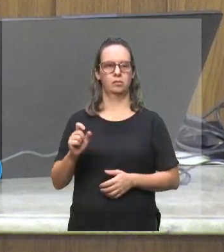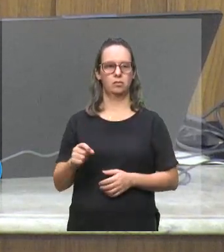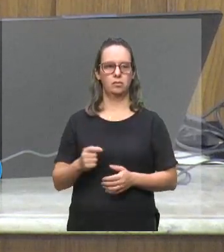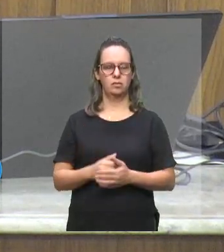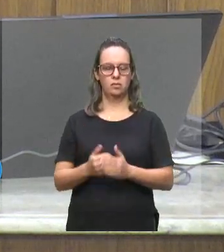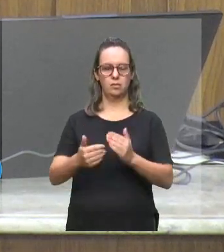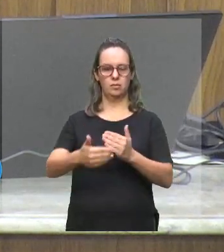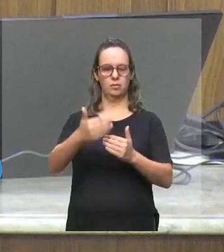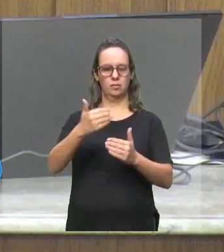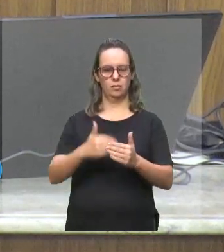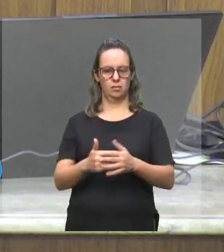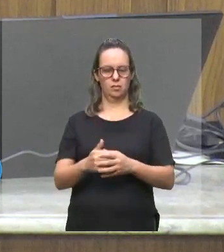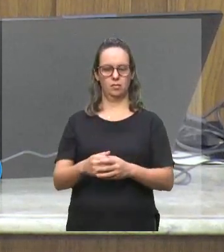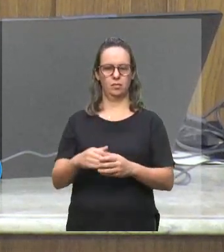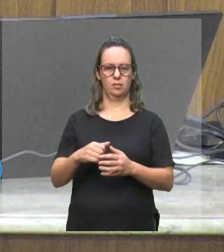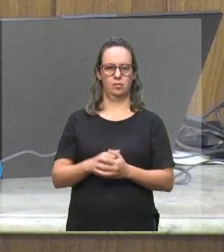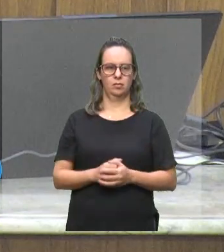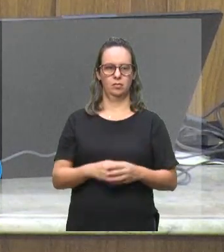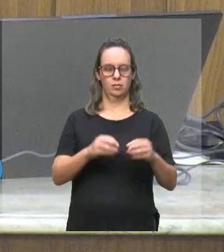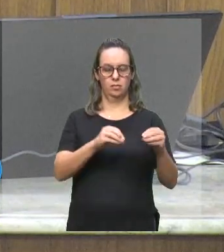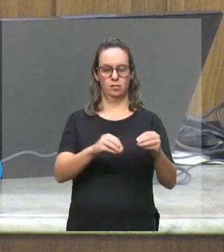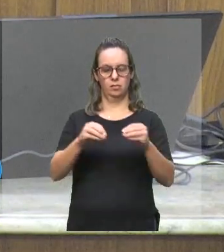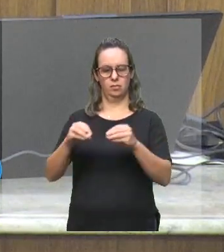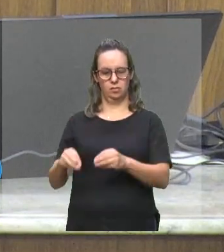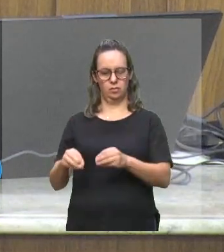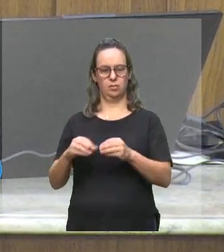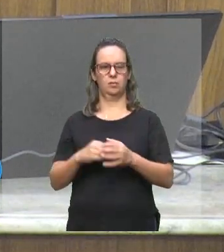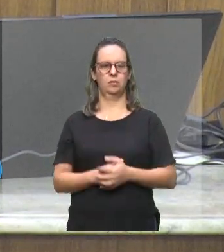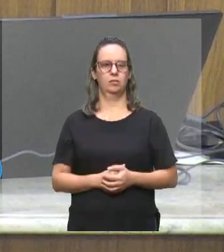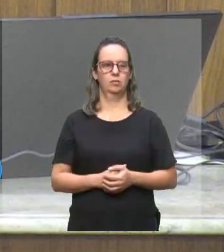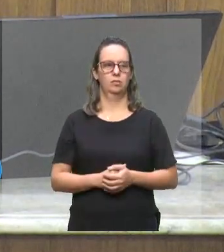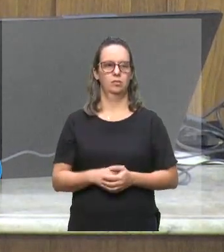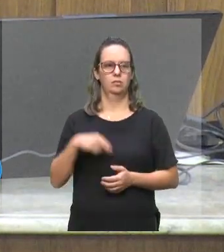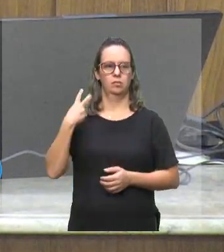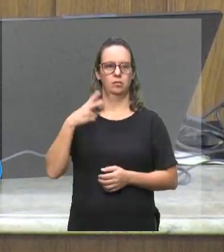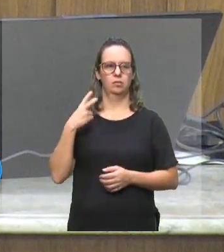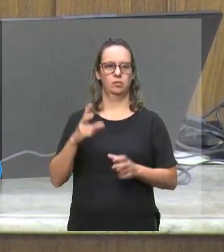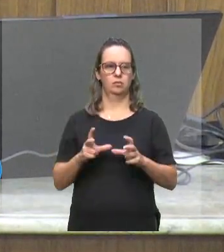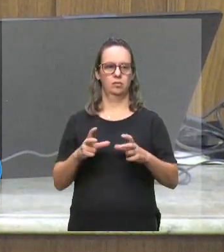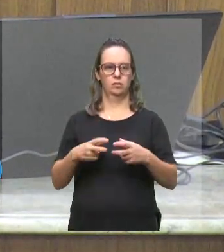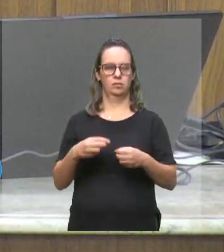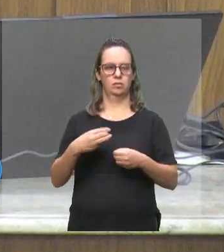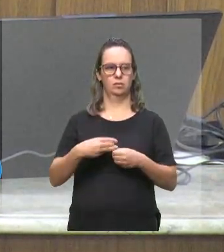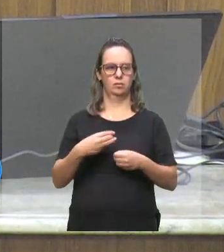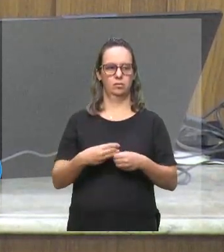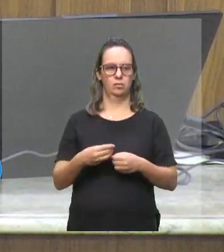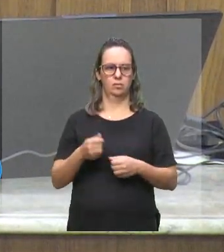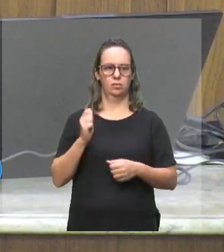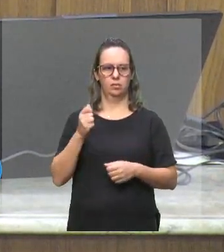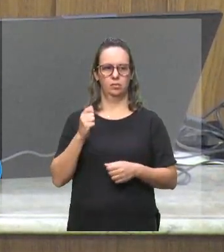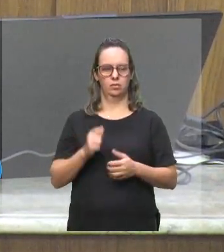os deslocamentos dos vereadores da Câmara Municipal de Assis e da outras providências. Em discussão,